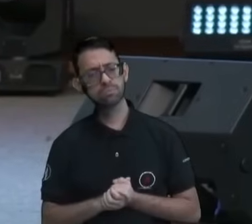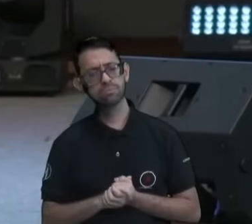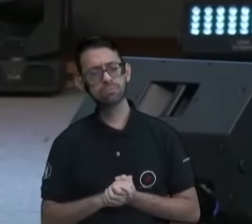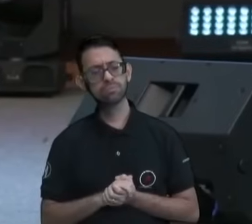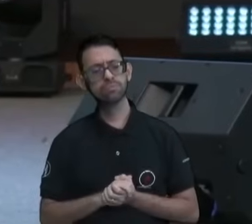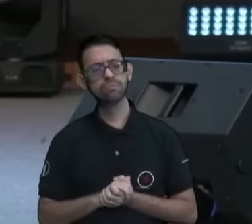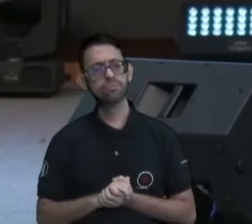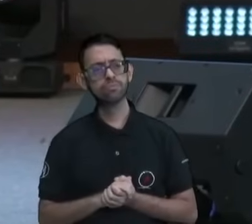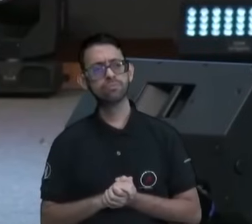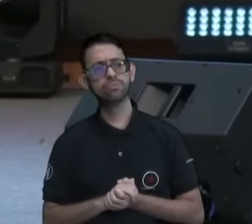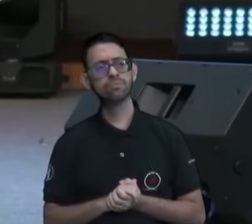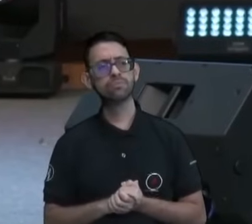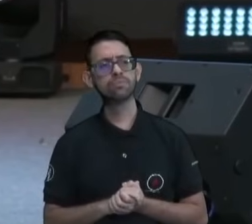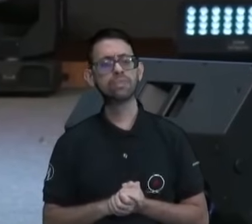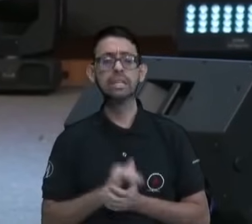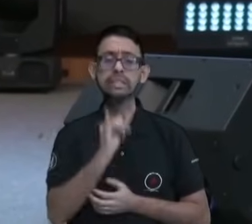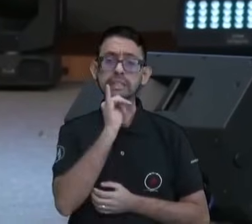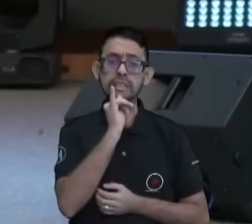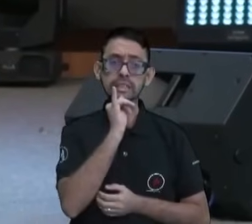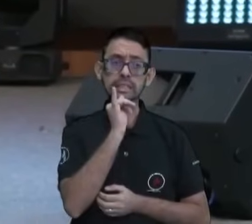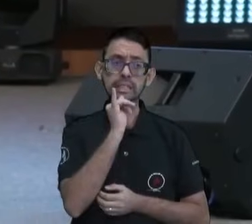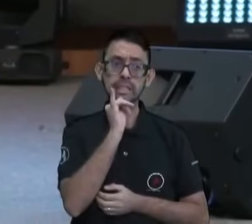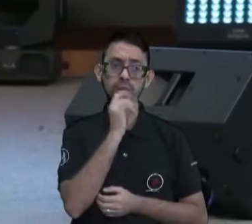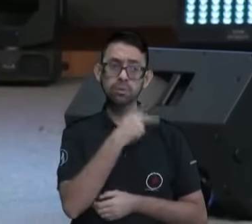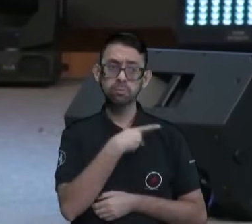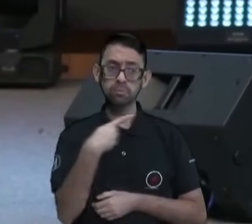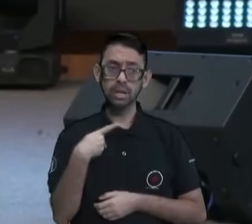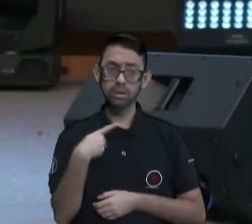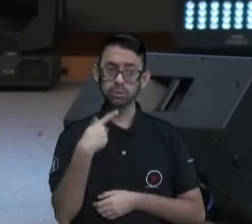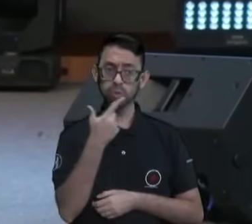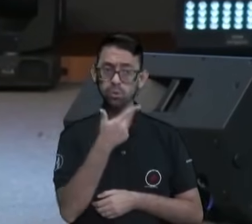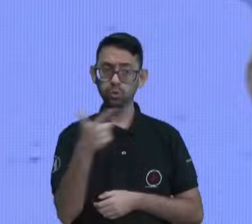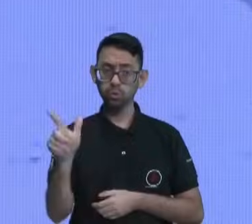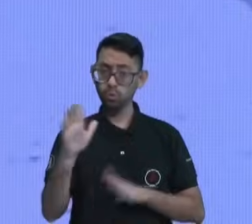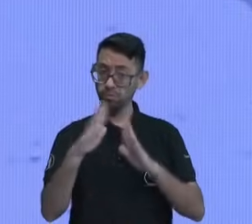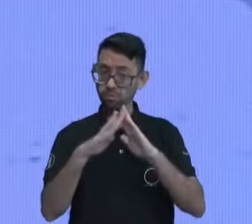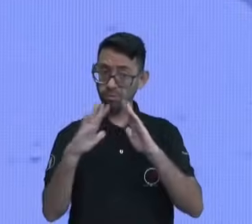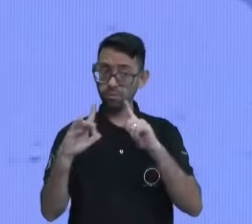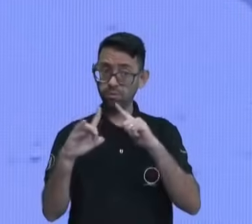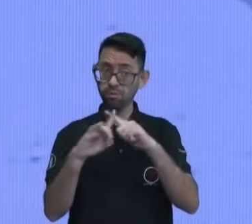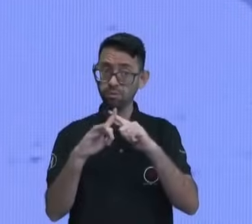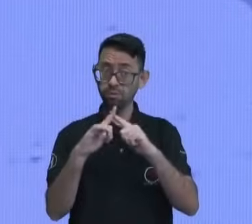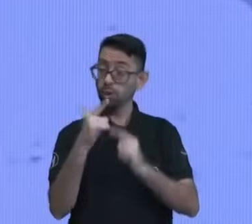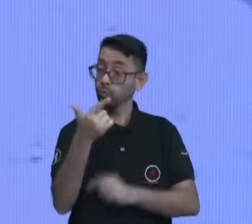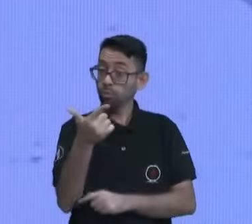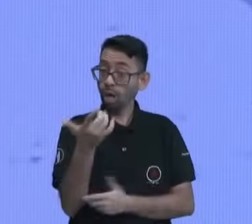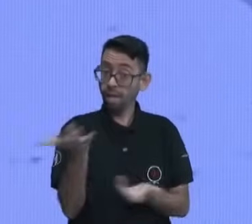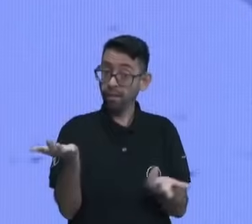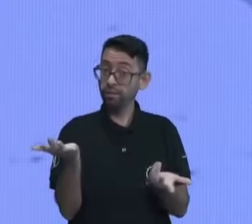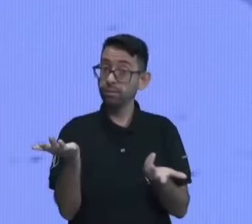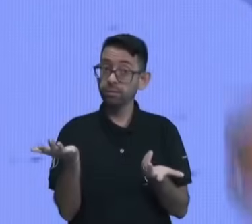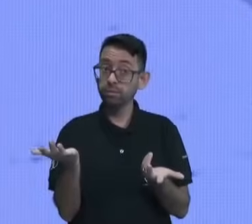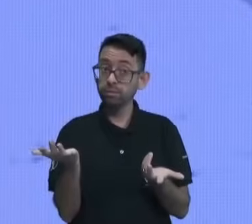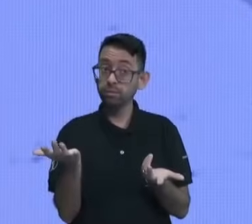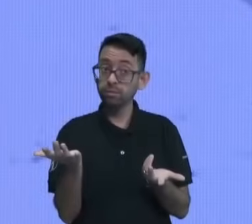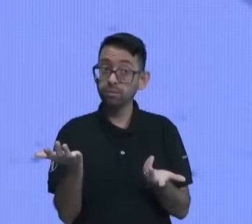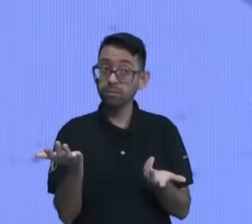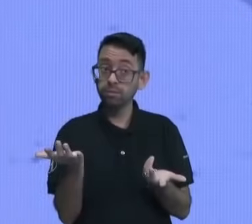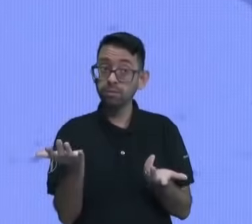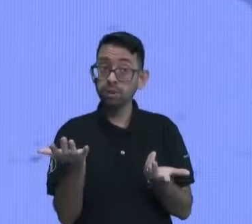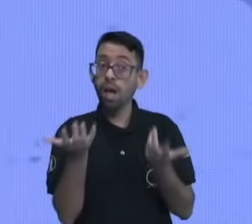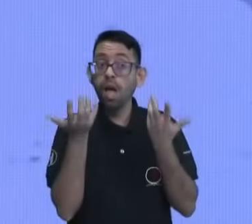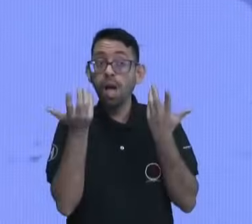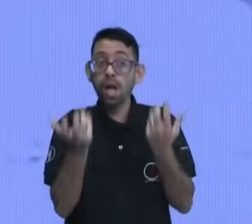irmãos presbiterianos que acreditam na predestinação isso não é doutrina fundamental do Evangelho não tem problema com